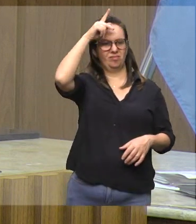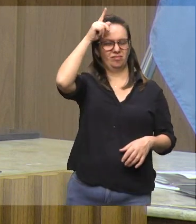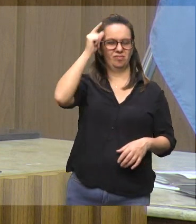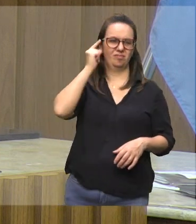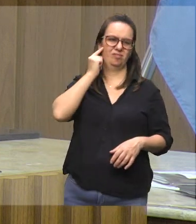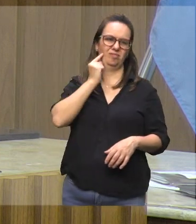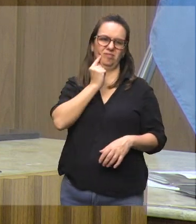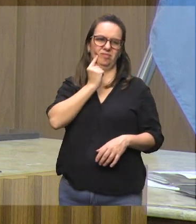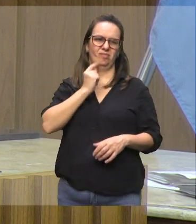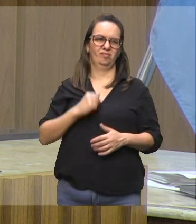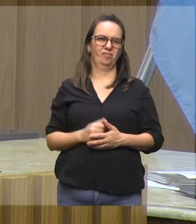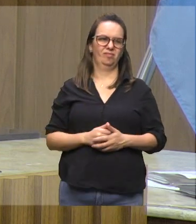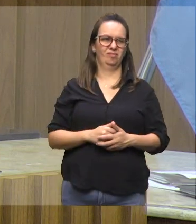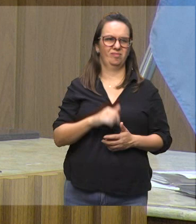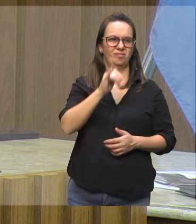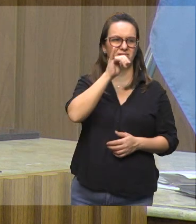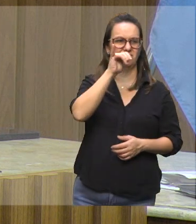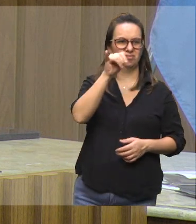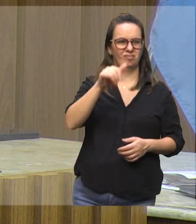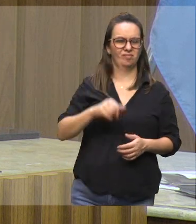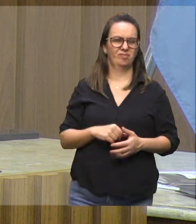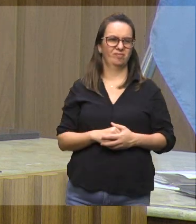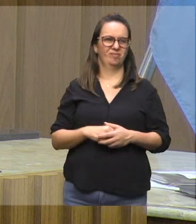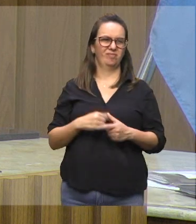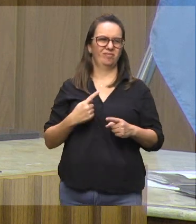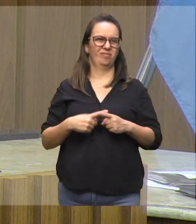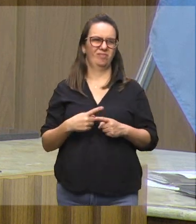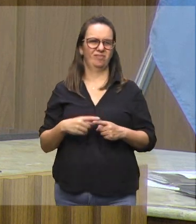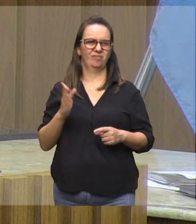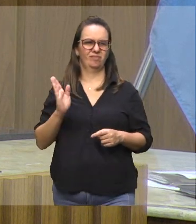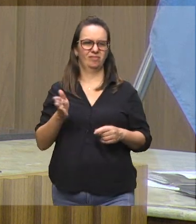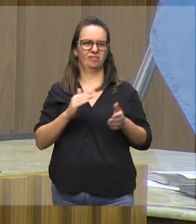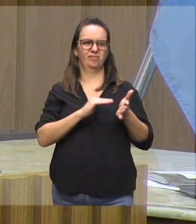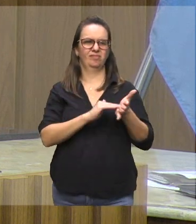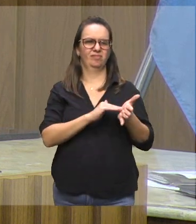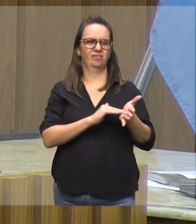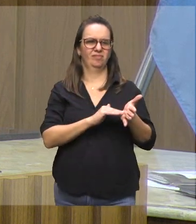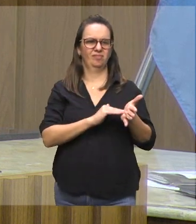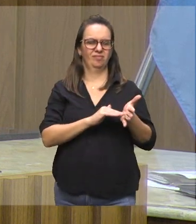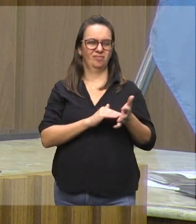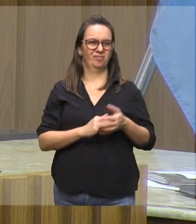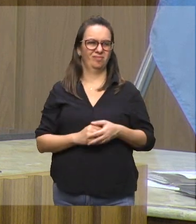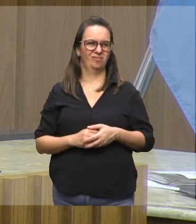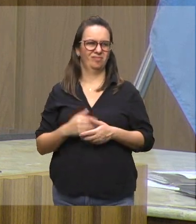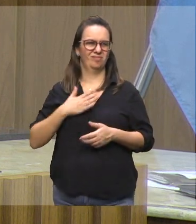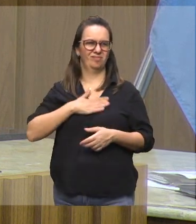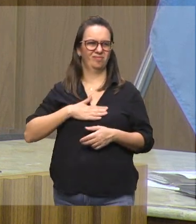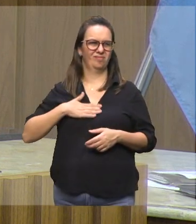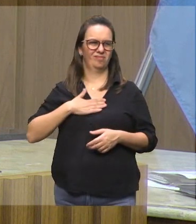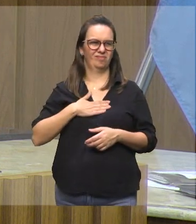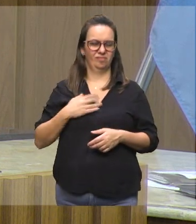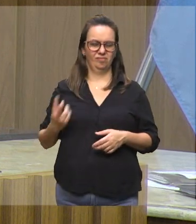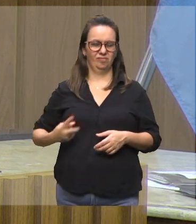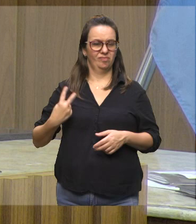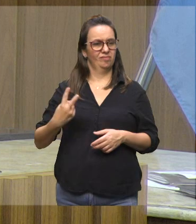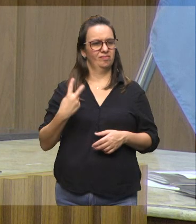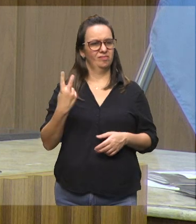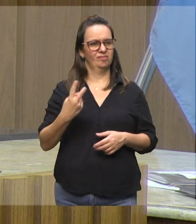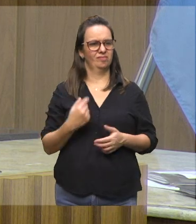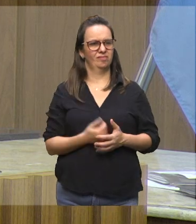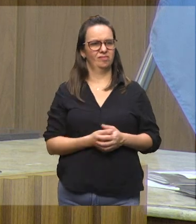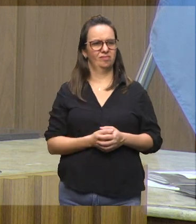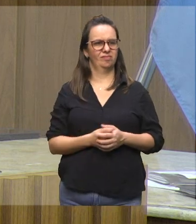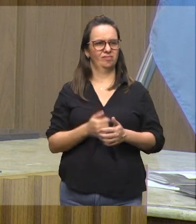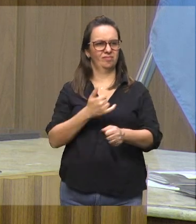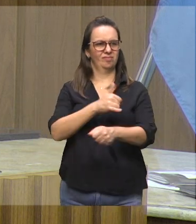falo com propriedade, porque já fui secretário e sabe que o servidor ele gosta e precisa ser valorizado na sua essência, então